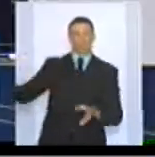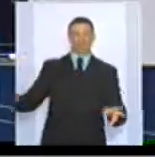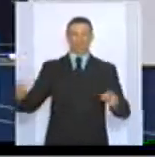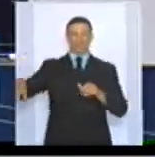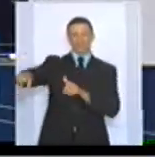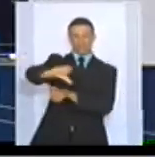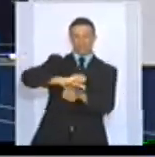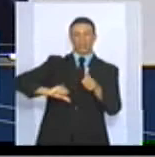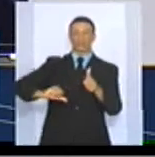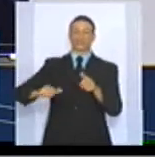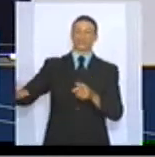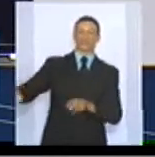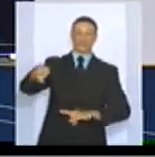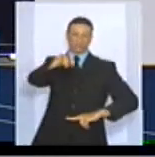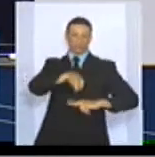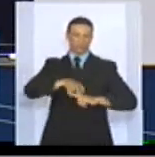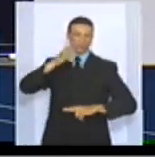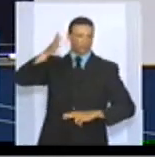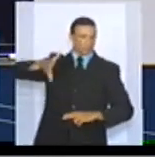o Dr. Alex